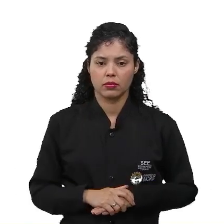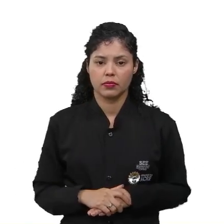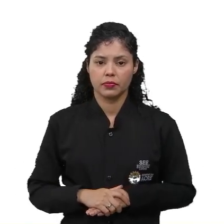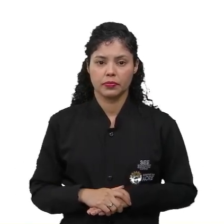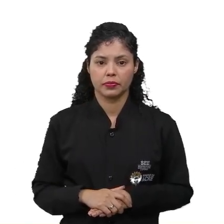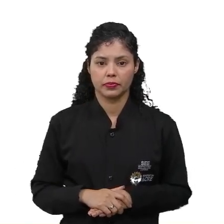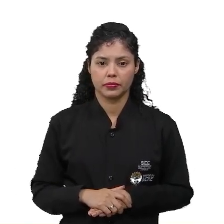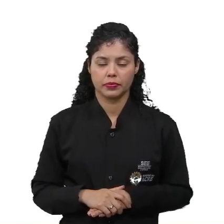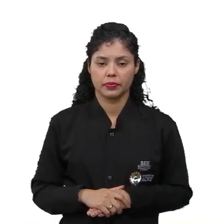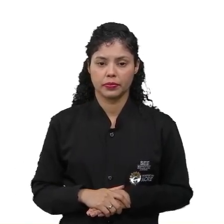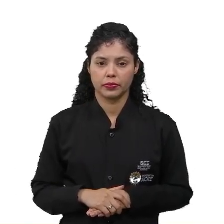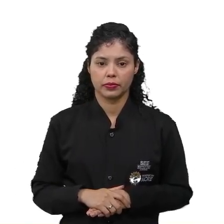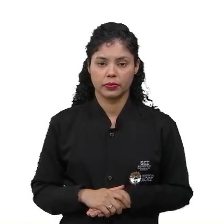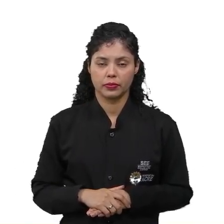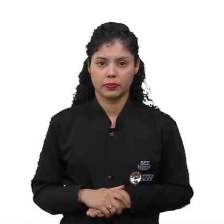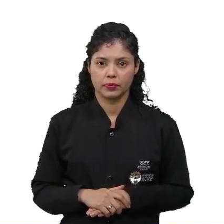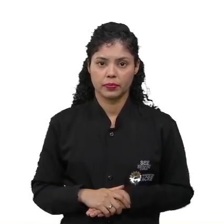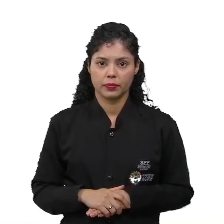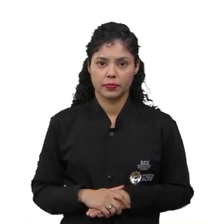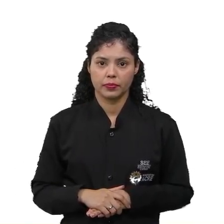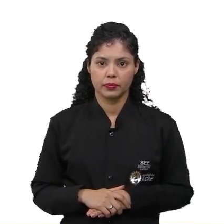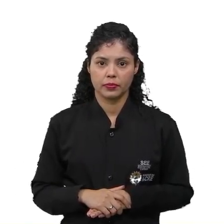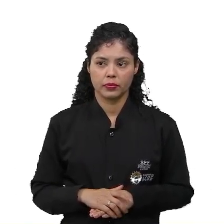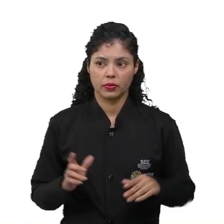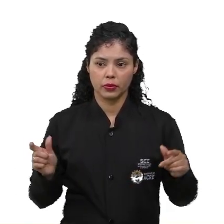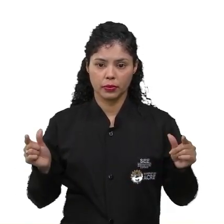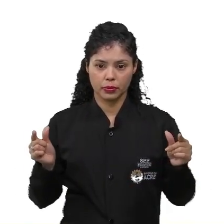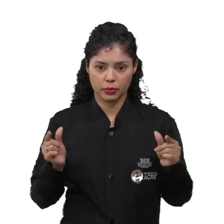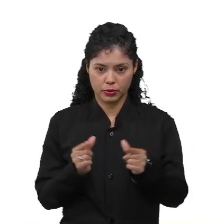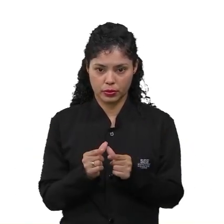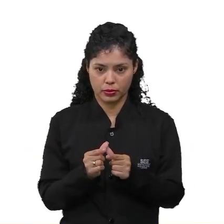Aí você precisa simplificar ela